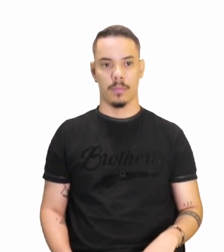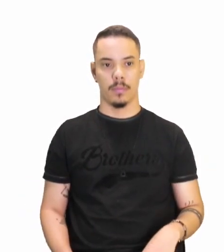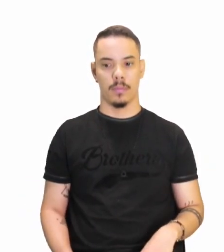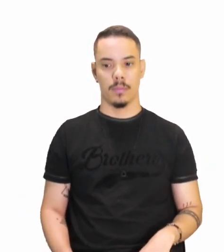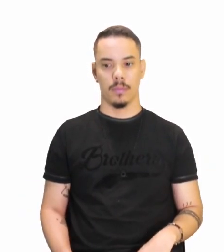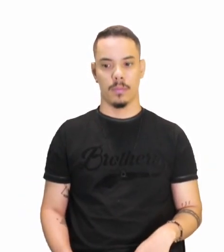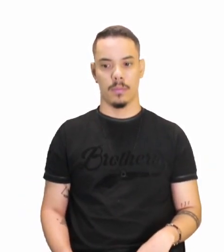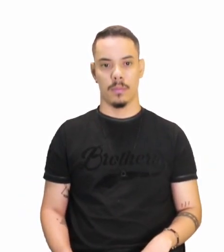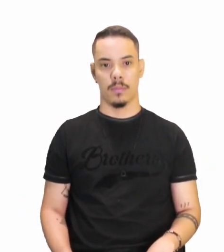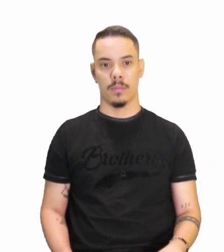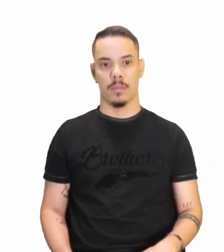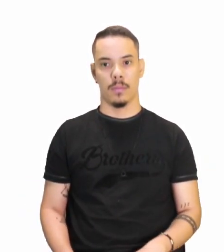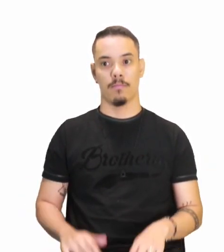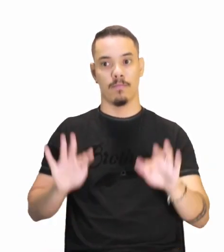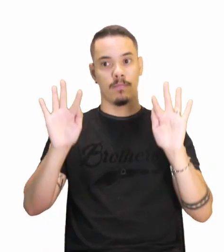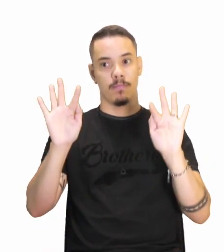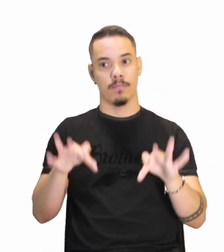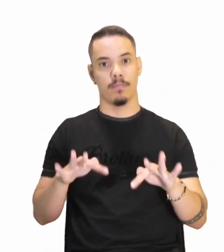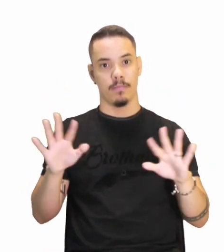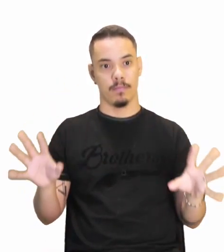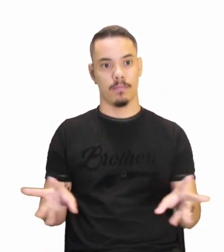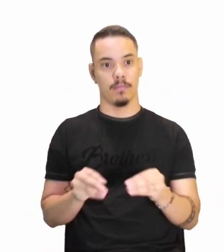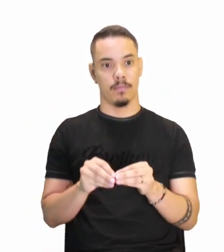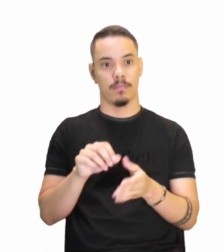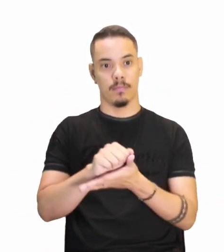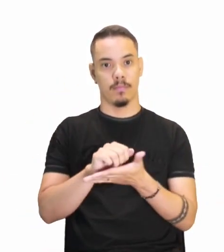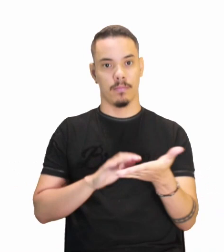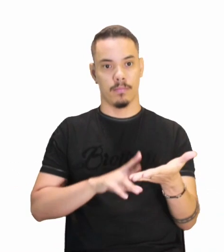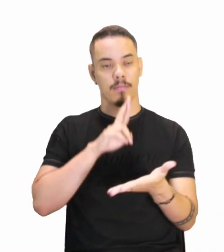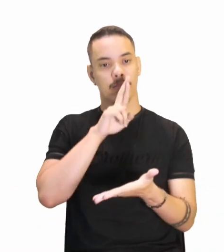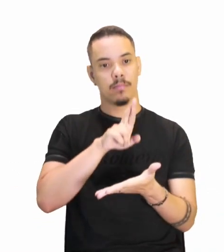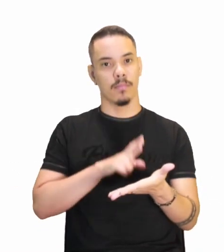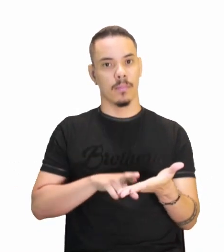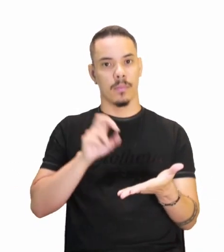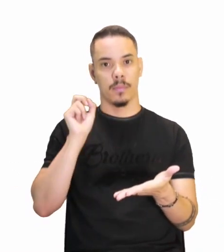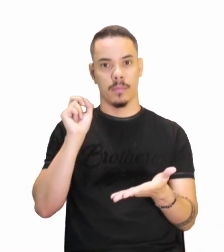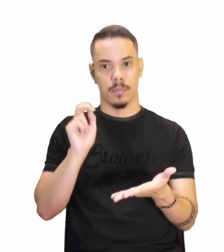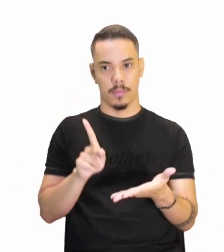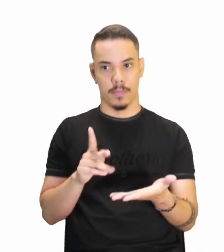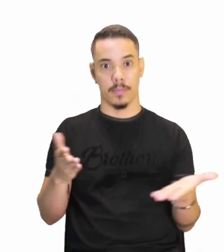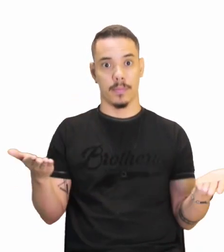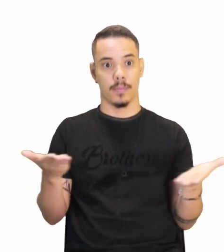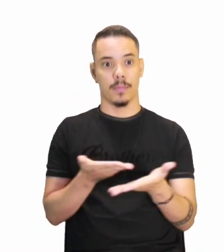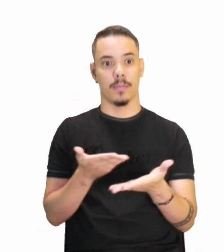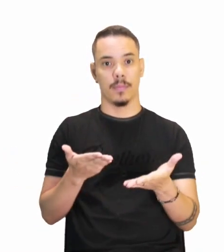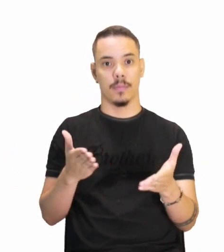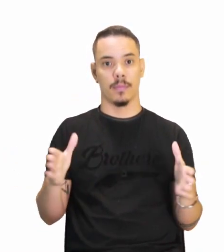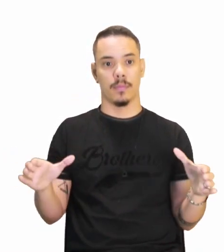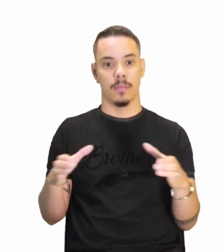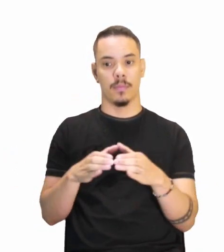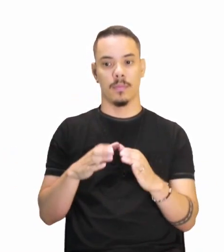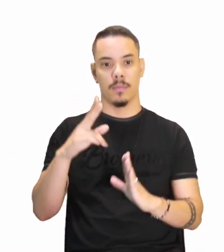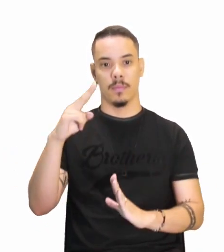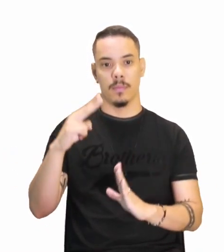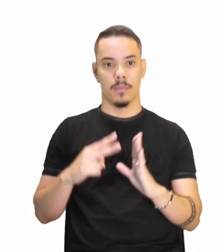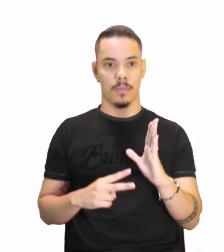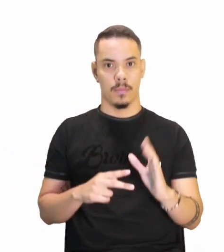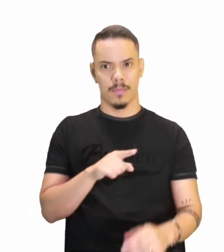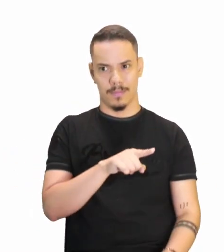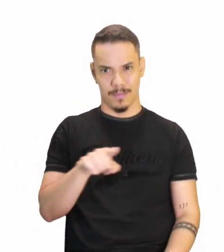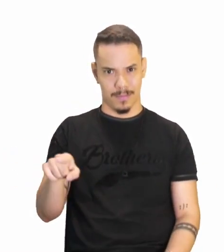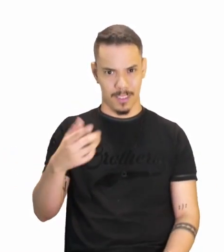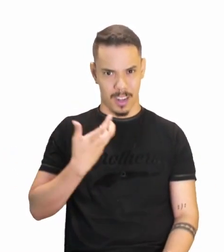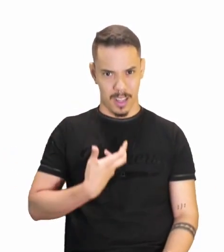muito bem aqui encerrando a correção das atividades Tá certo alguém está